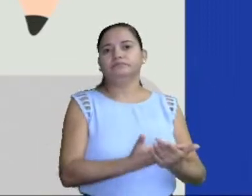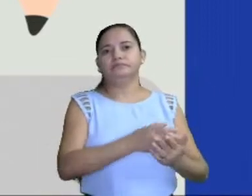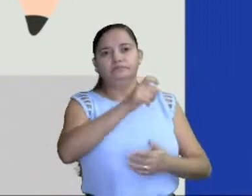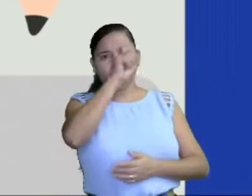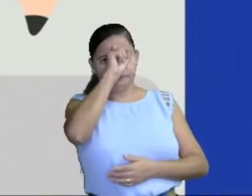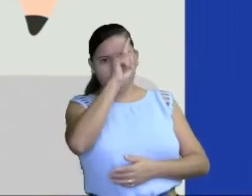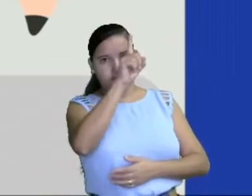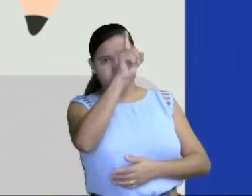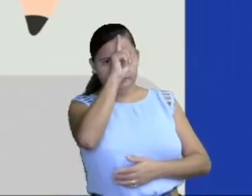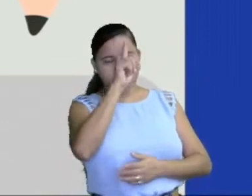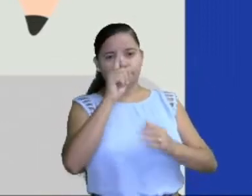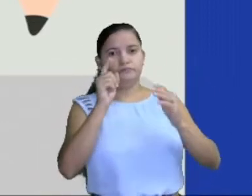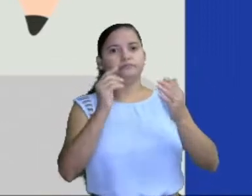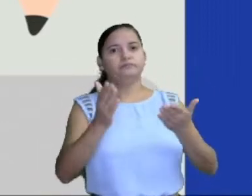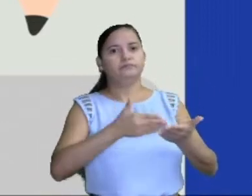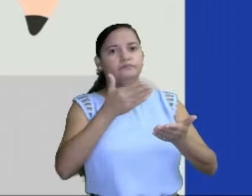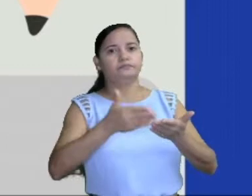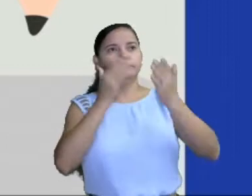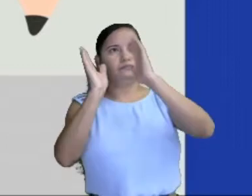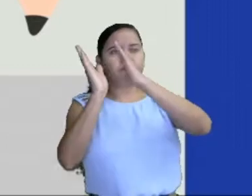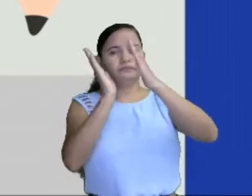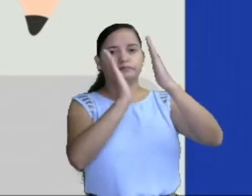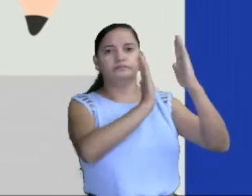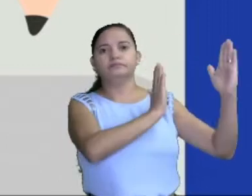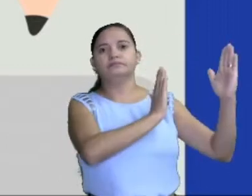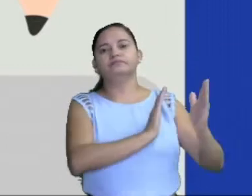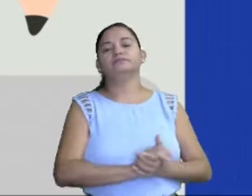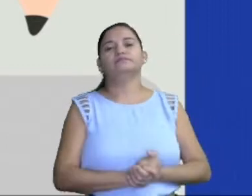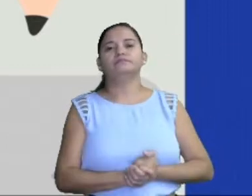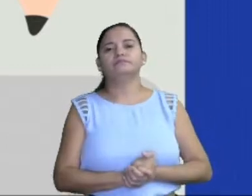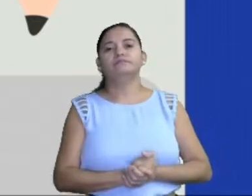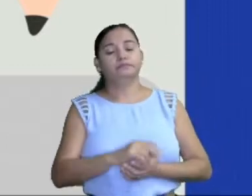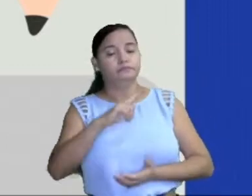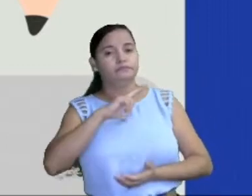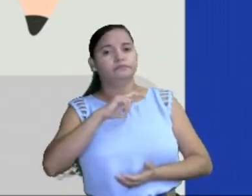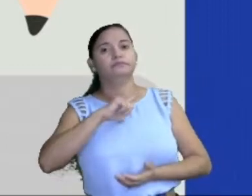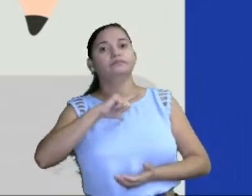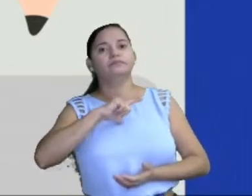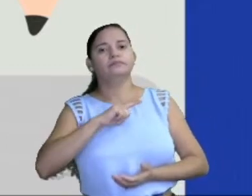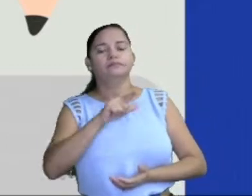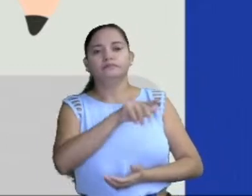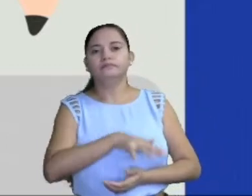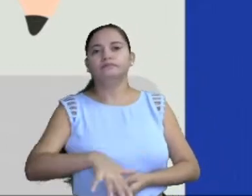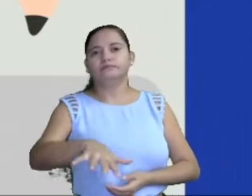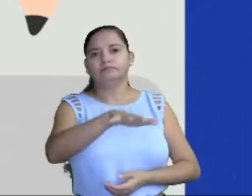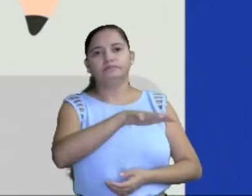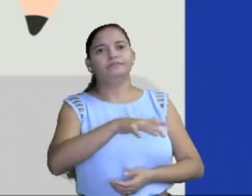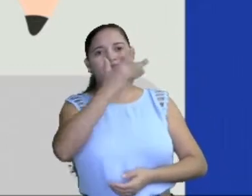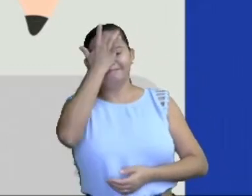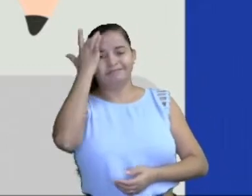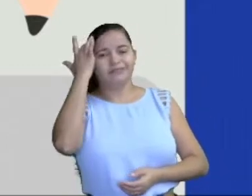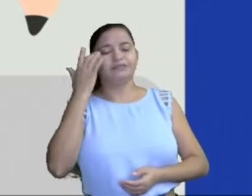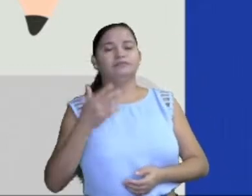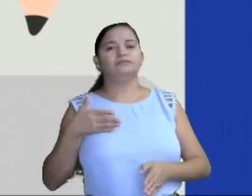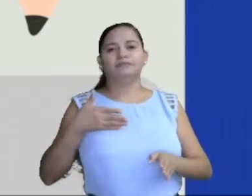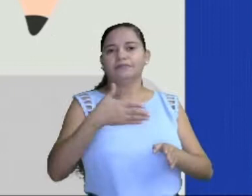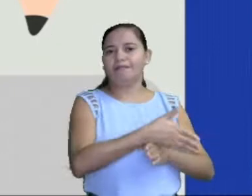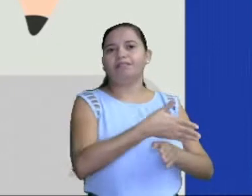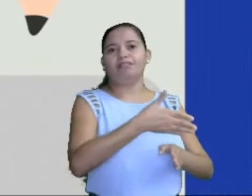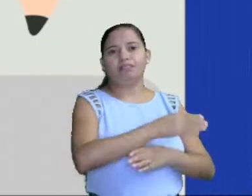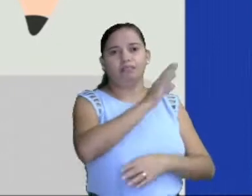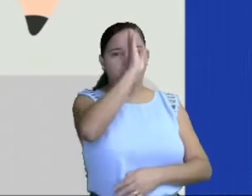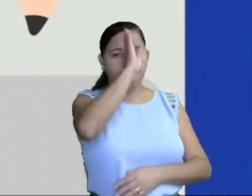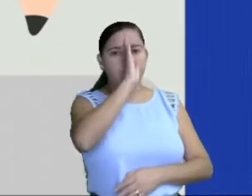hospitais públicos e bibliotecas. A maior parte desses espaços tem acesso gratuito e não apresenta fins